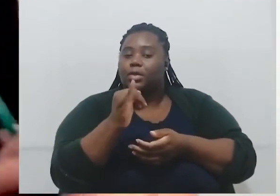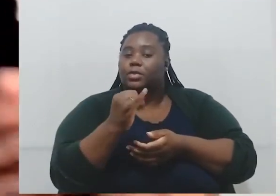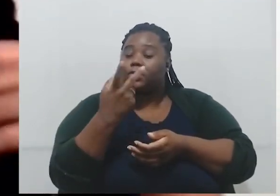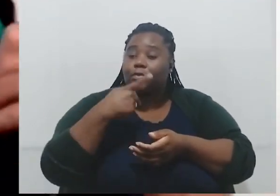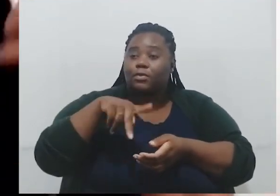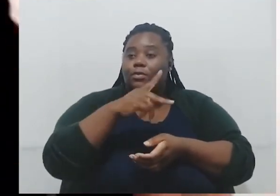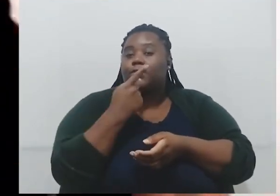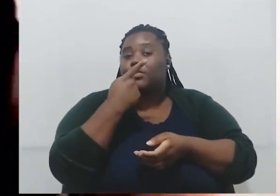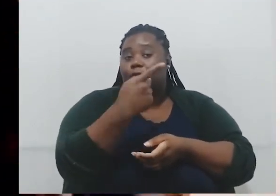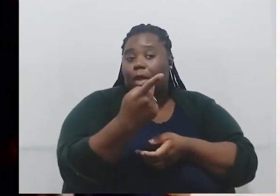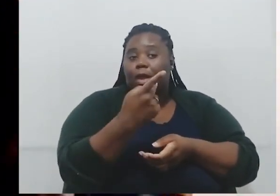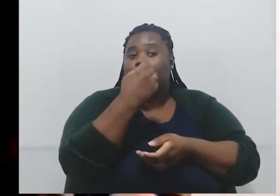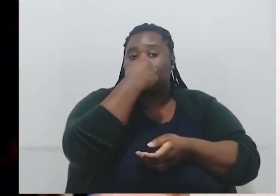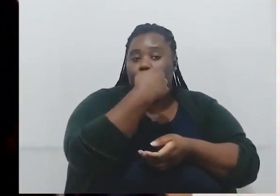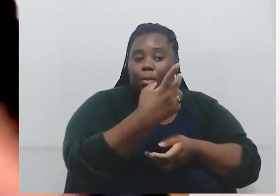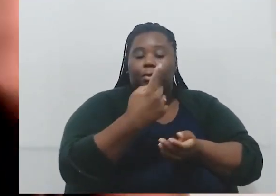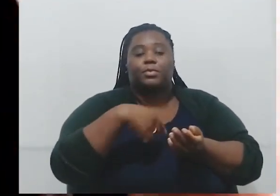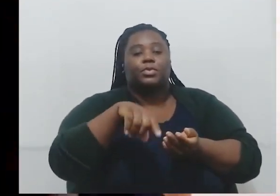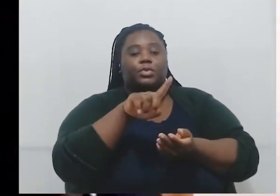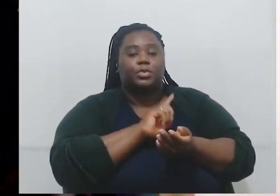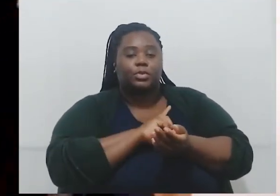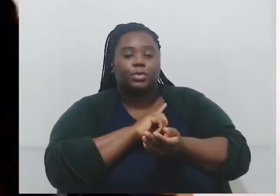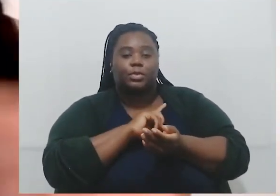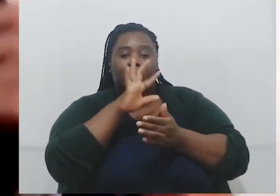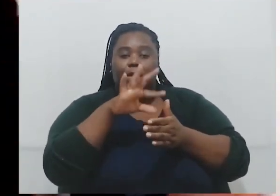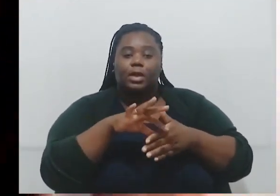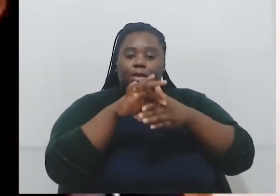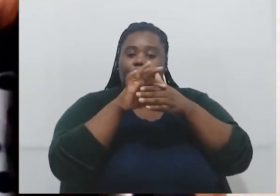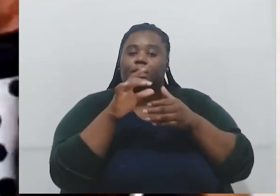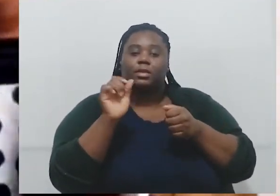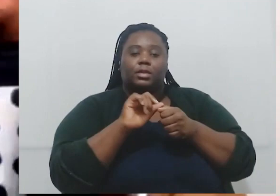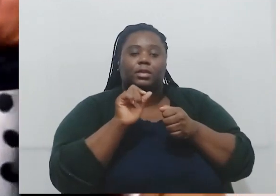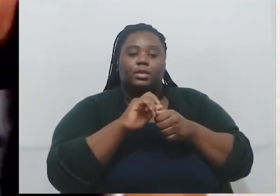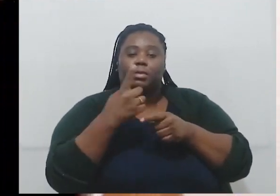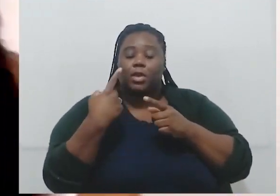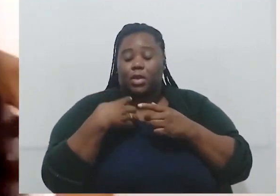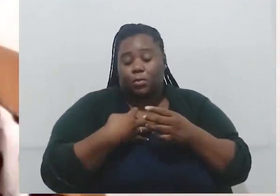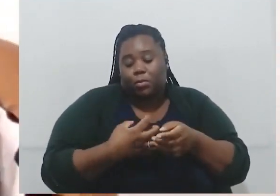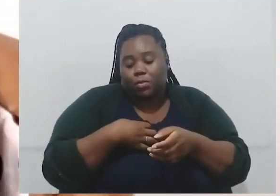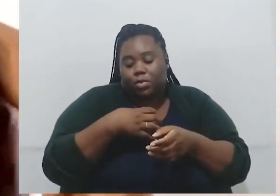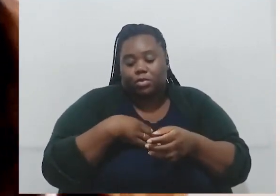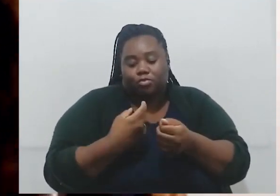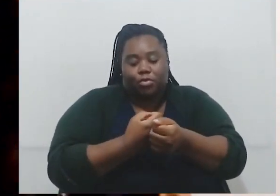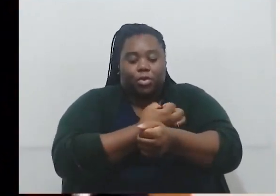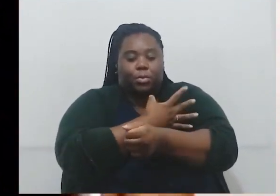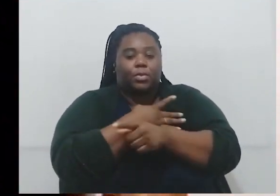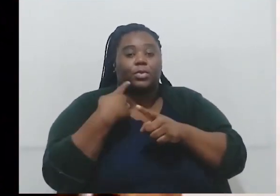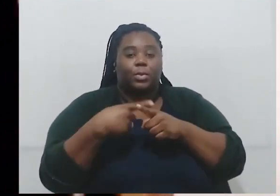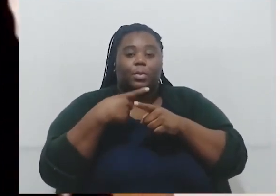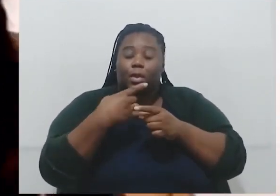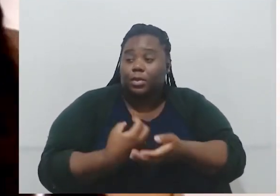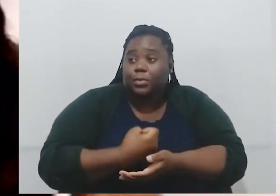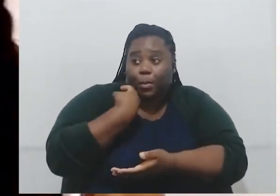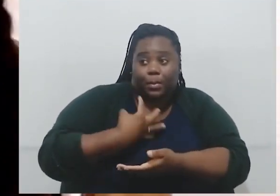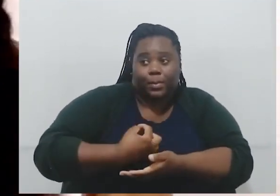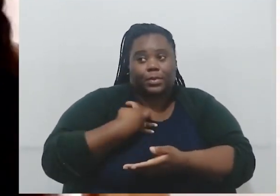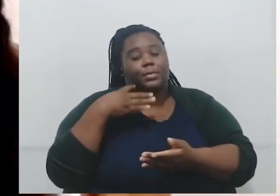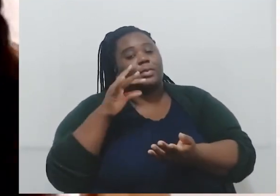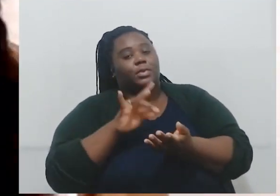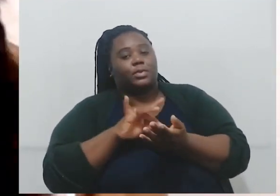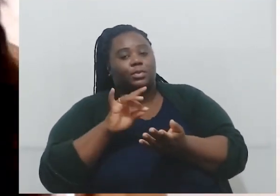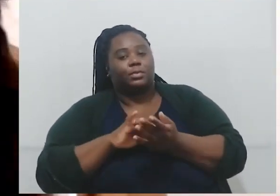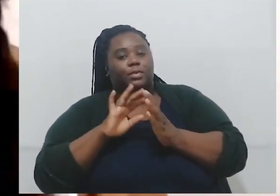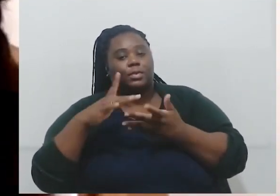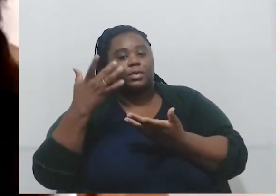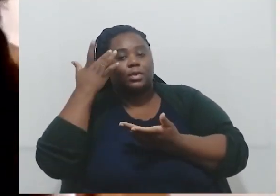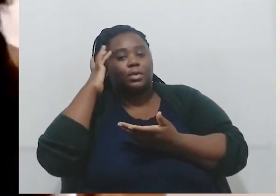elogiando o relatório, elogiando as coisas que as lideranças fizeram. Eu fiquei emocionado, assim, porque eles me inspiram muito. Então, acho que o grande trabalho que